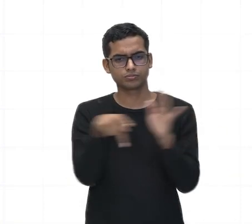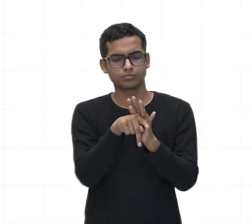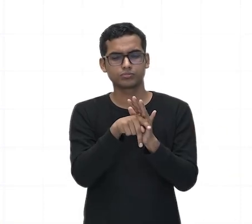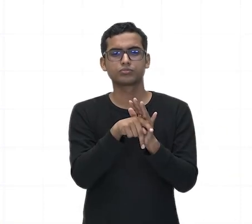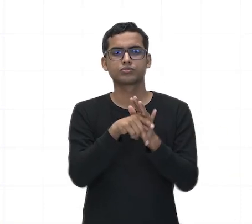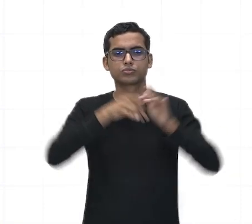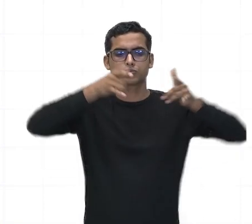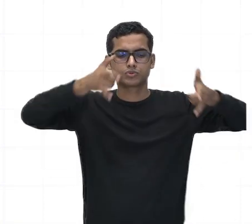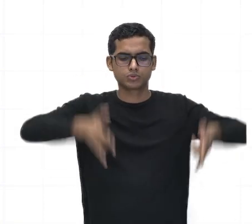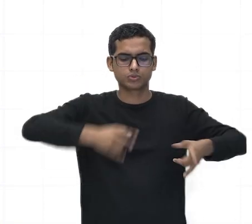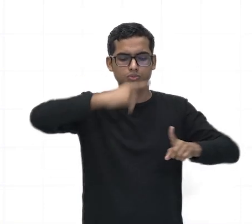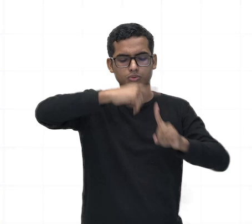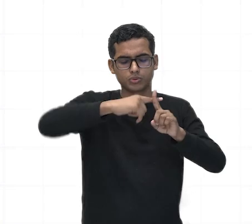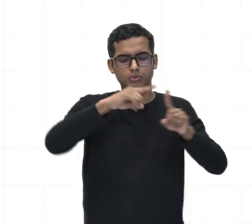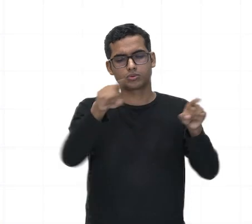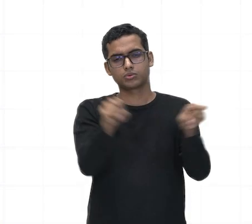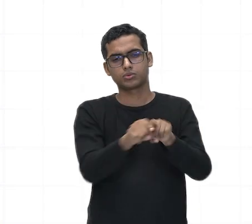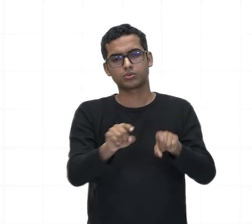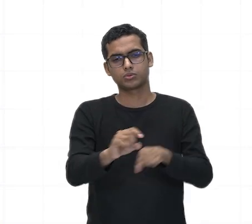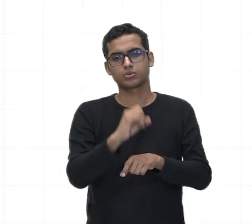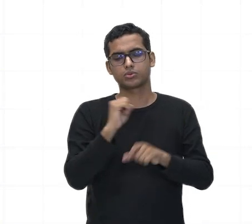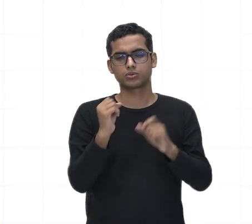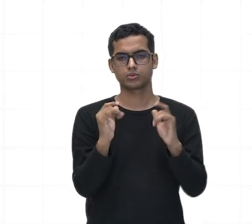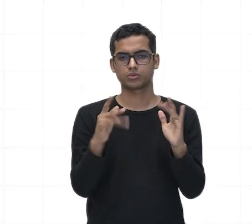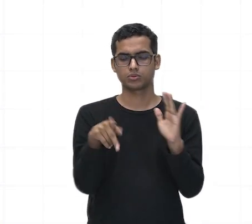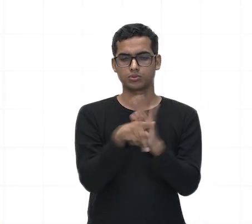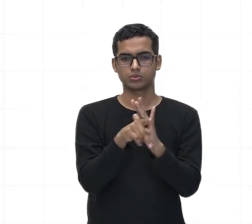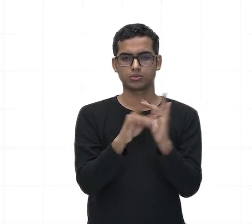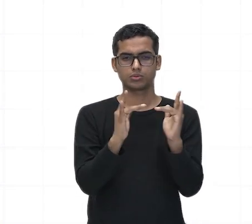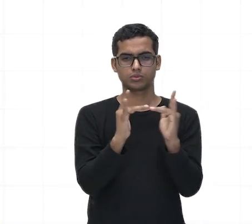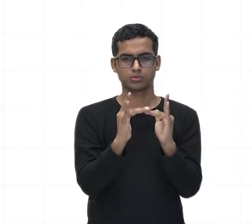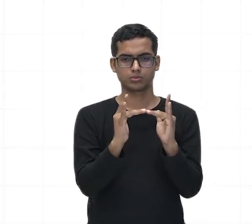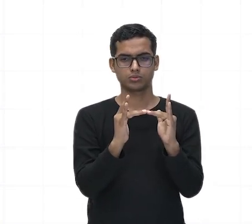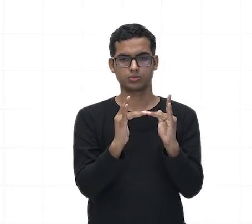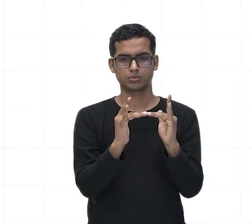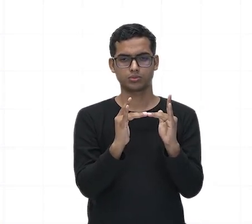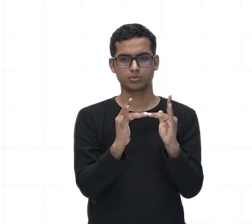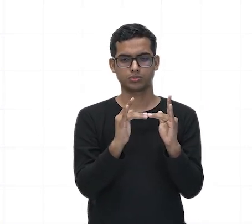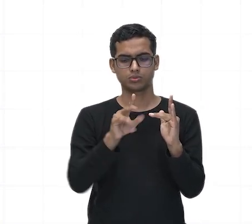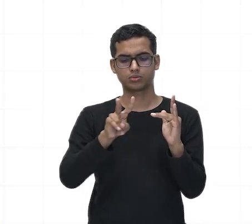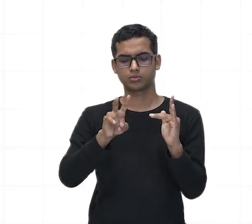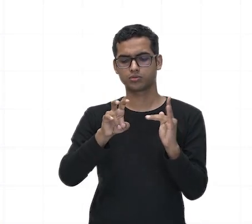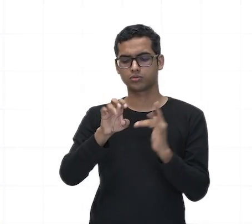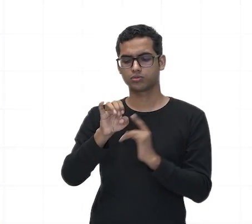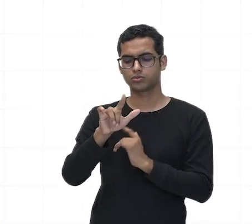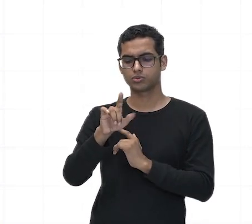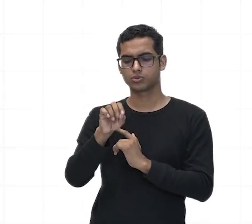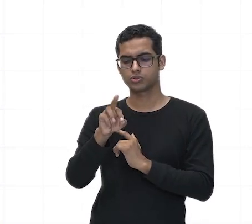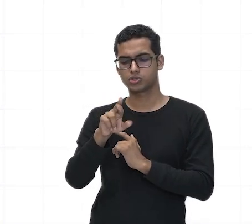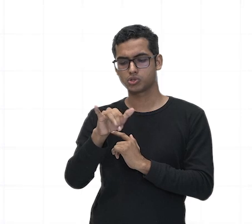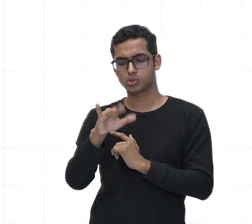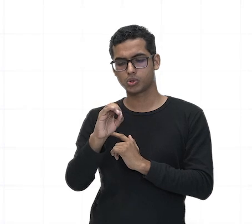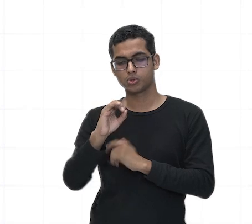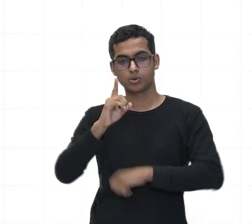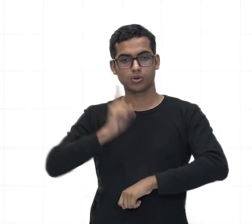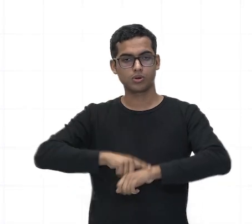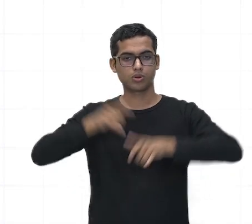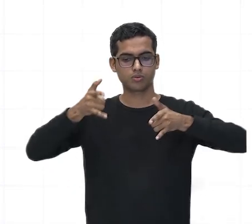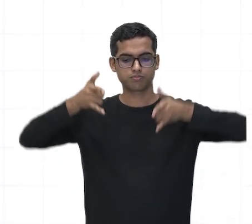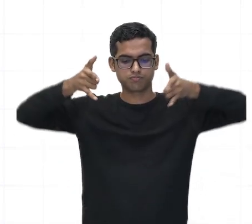shintoísmo, após a morte, o espírito continua atuante junto à sua